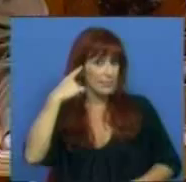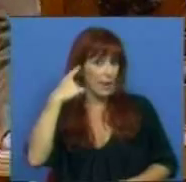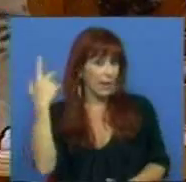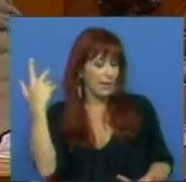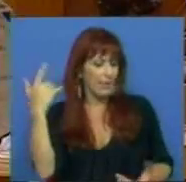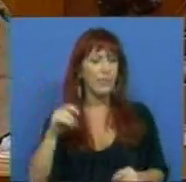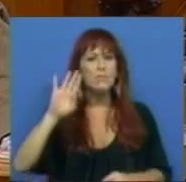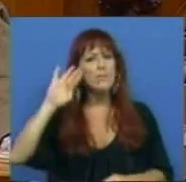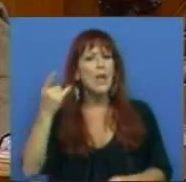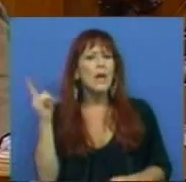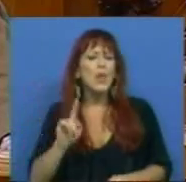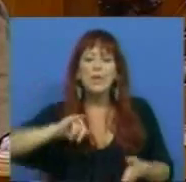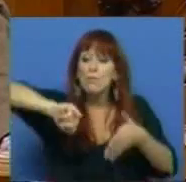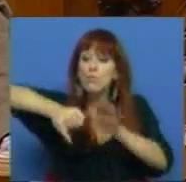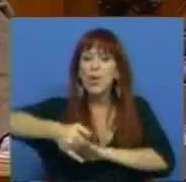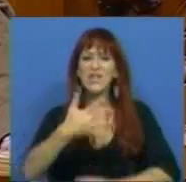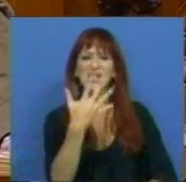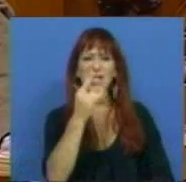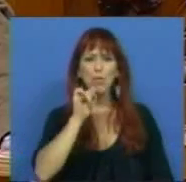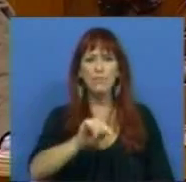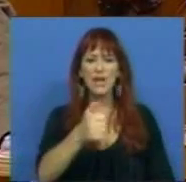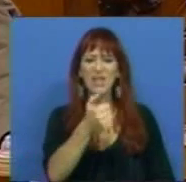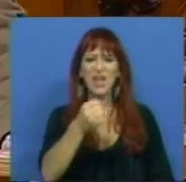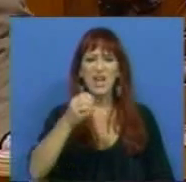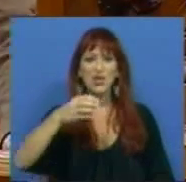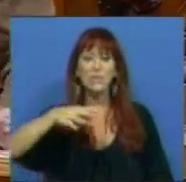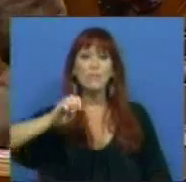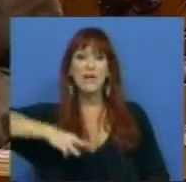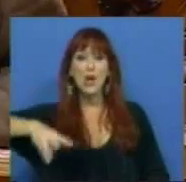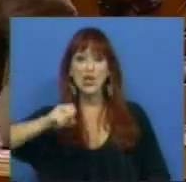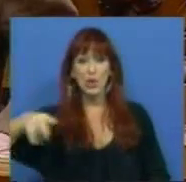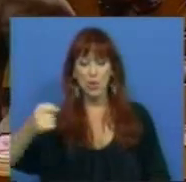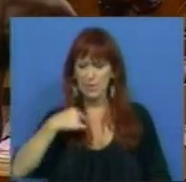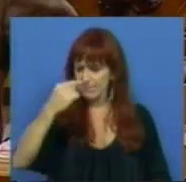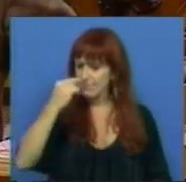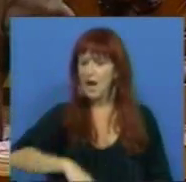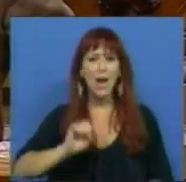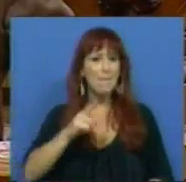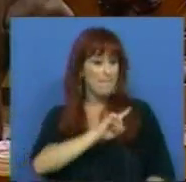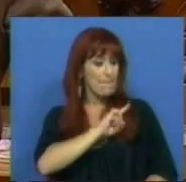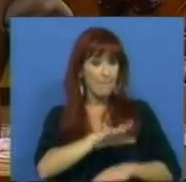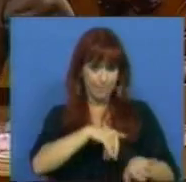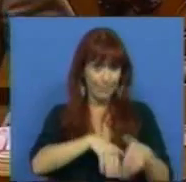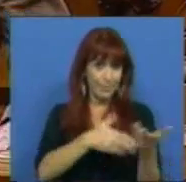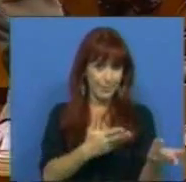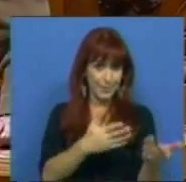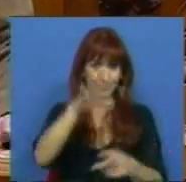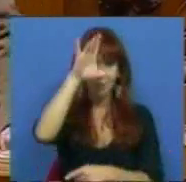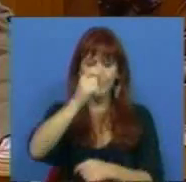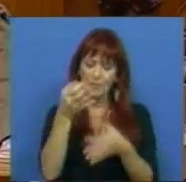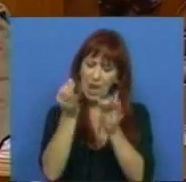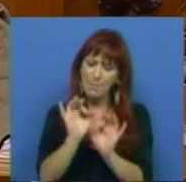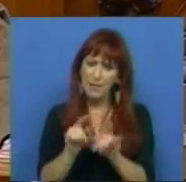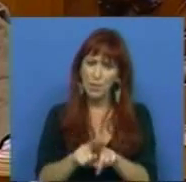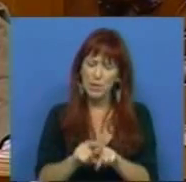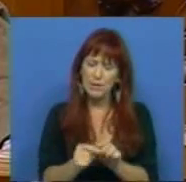depois, só sabemos que há um buraco de 5.500 milhões de euros e que, fracassada a privatização, o Governo